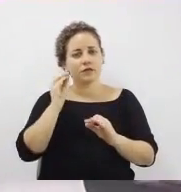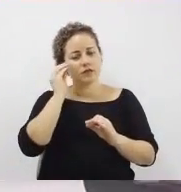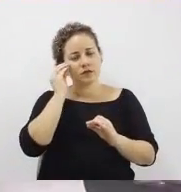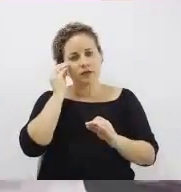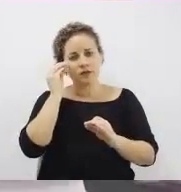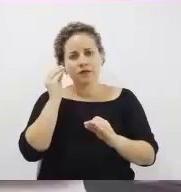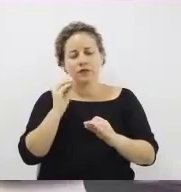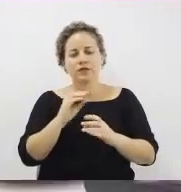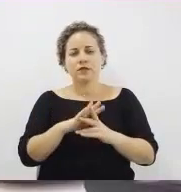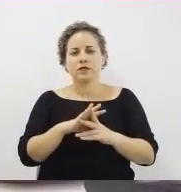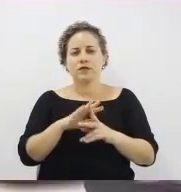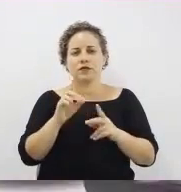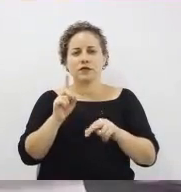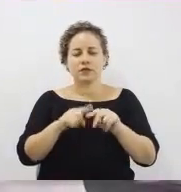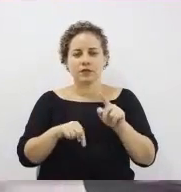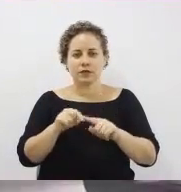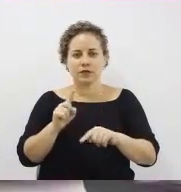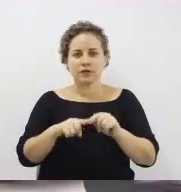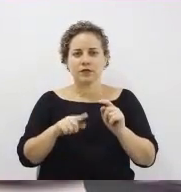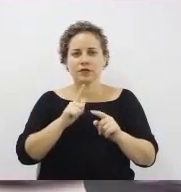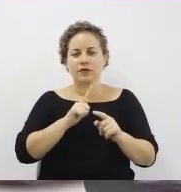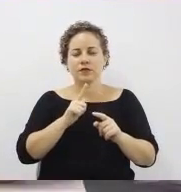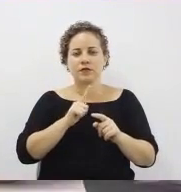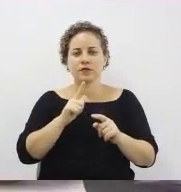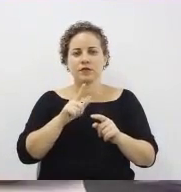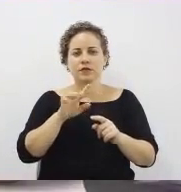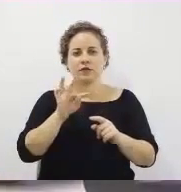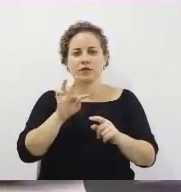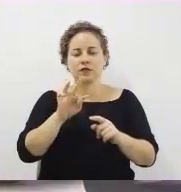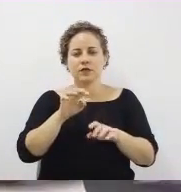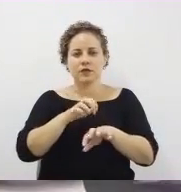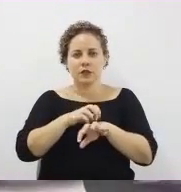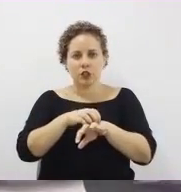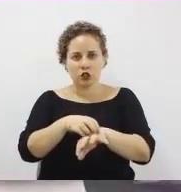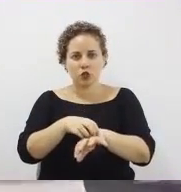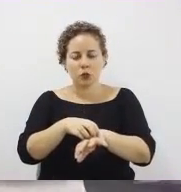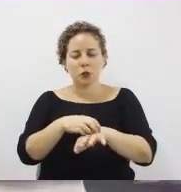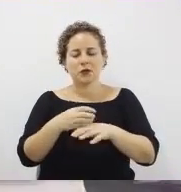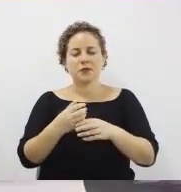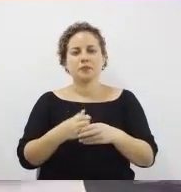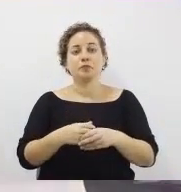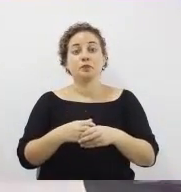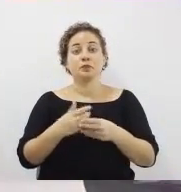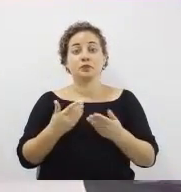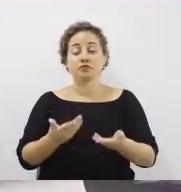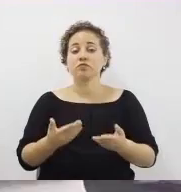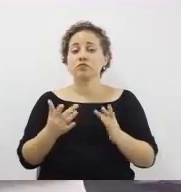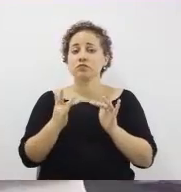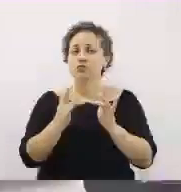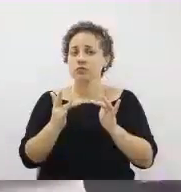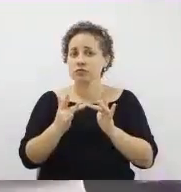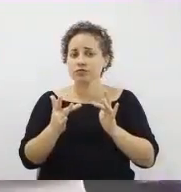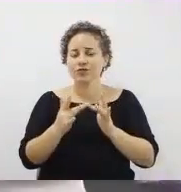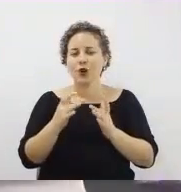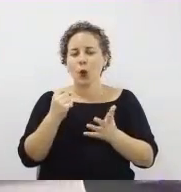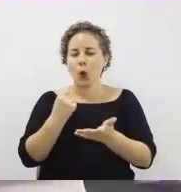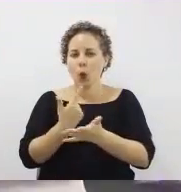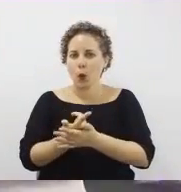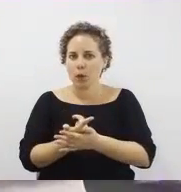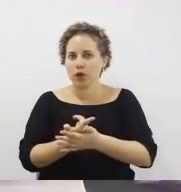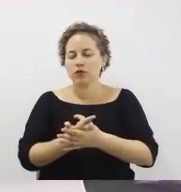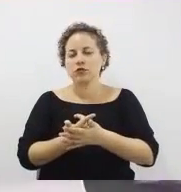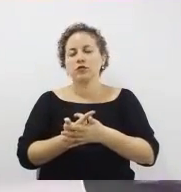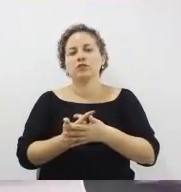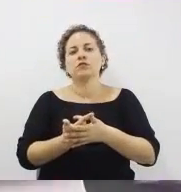produtos no momento do transporte. A obtenção faz relação com compras.